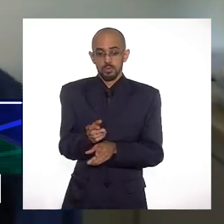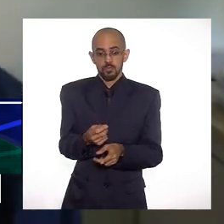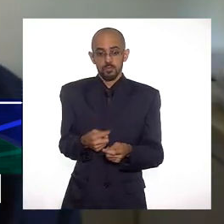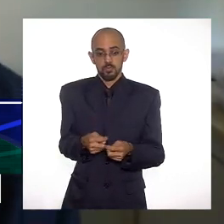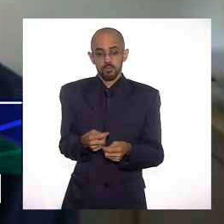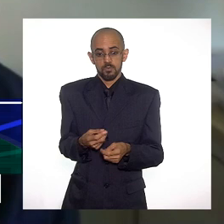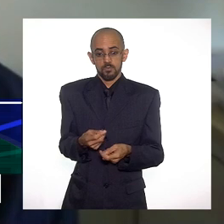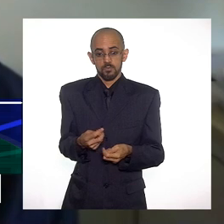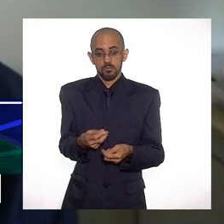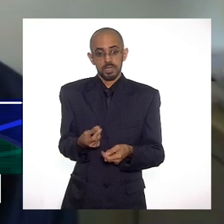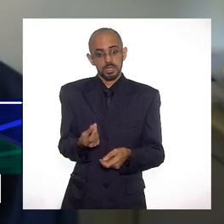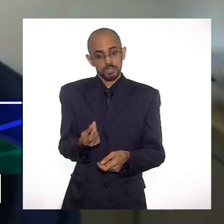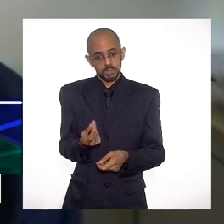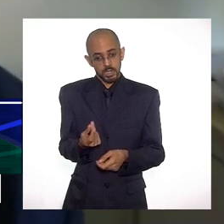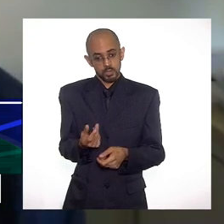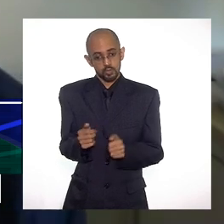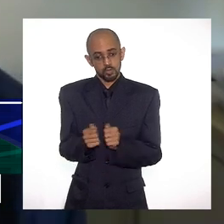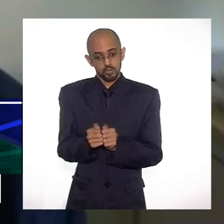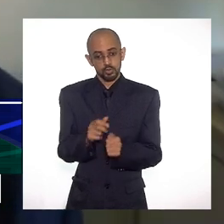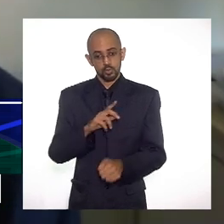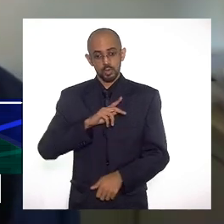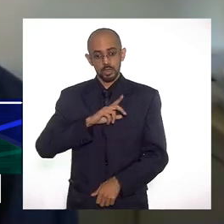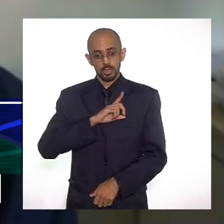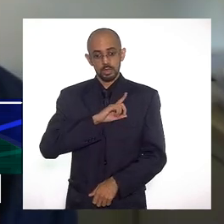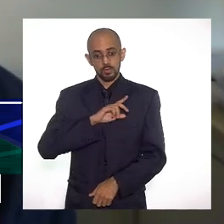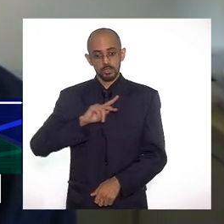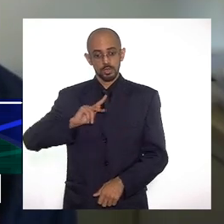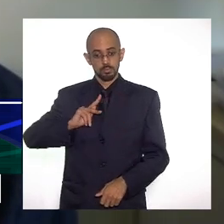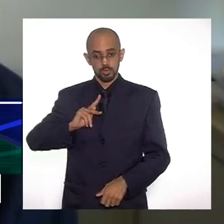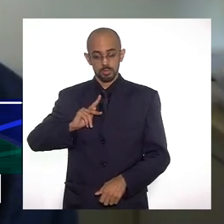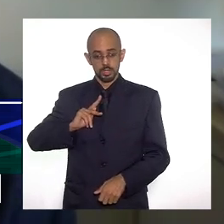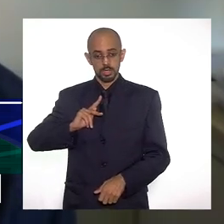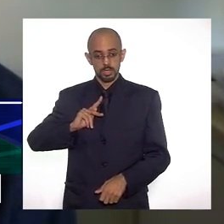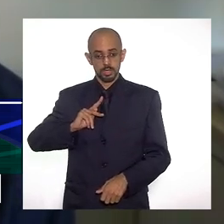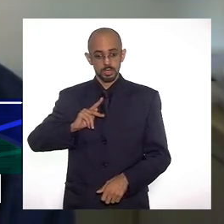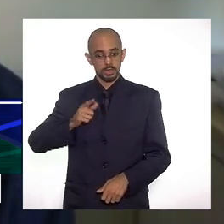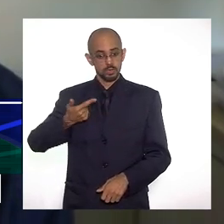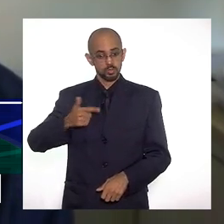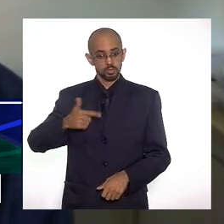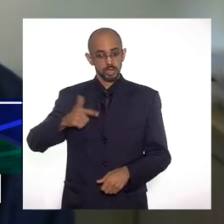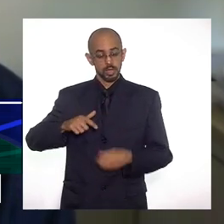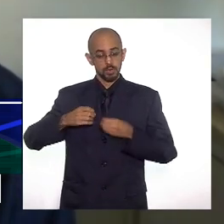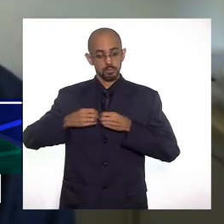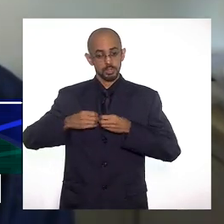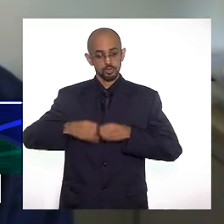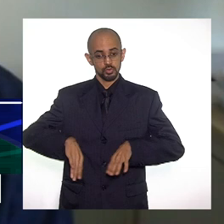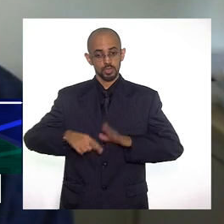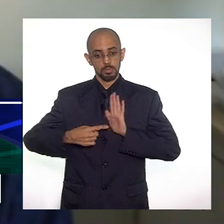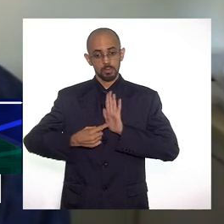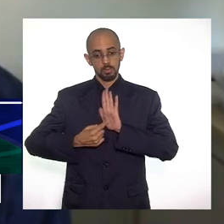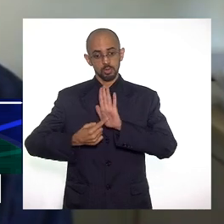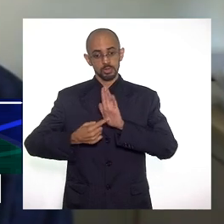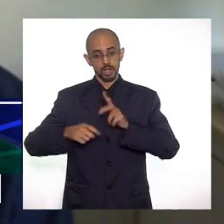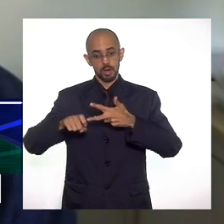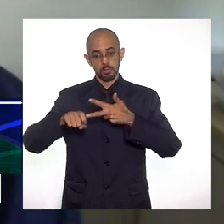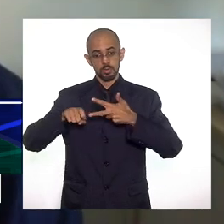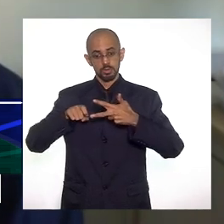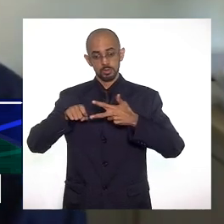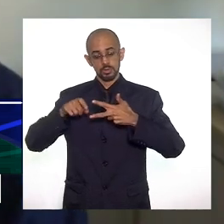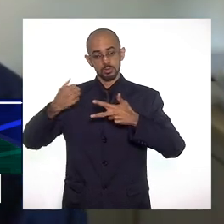Não acarreta nenhum prejuízo ao projeto e é para mostrar ao executivo que tem que se